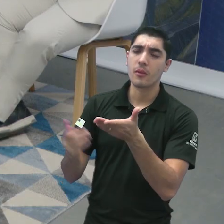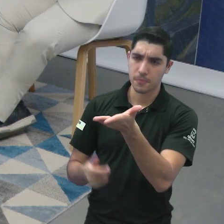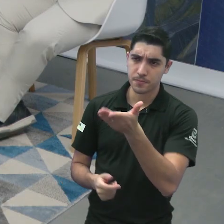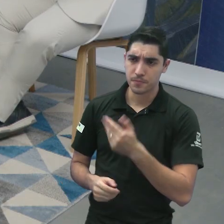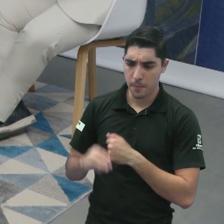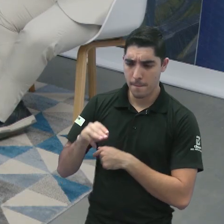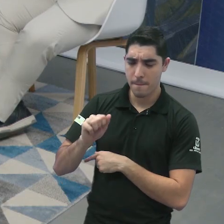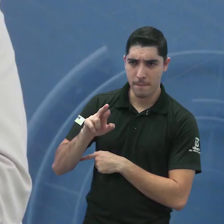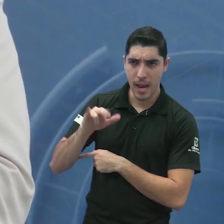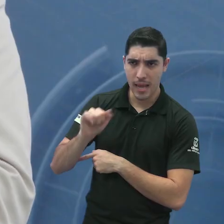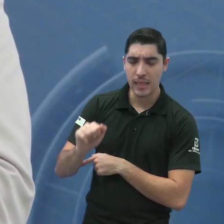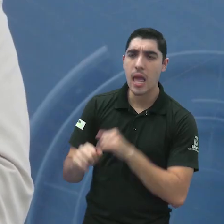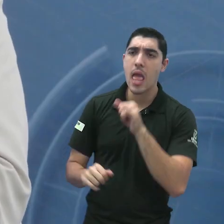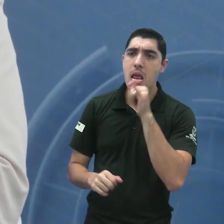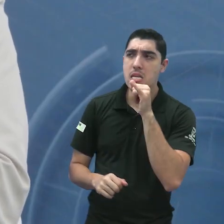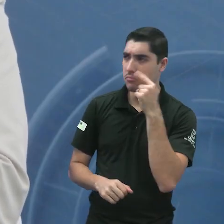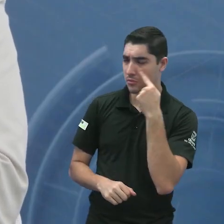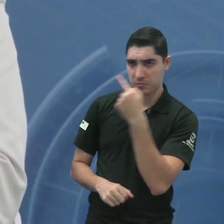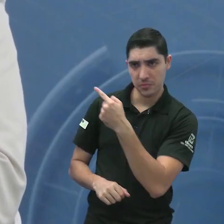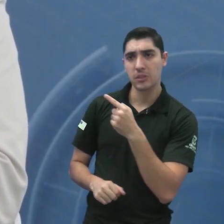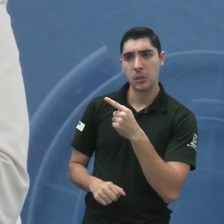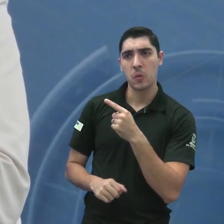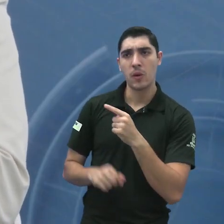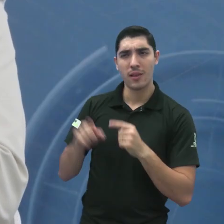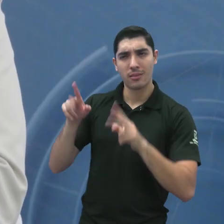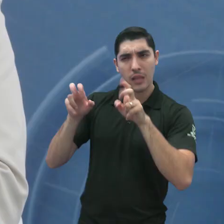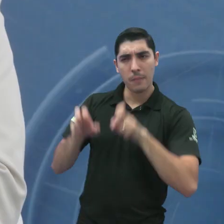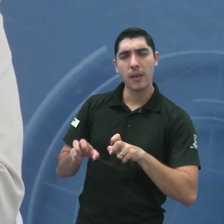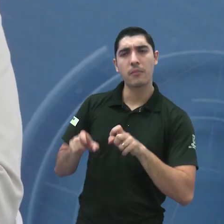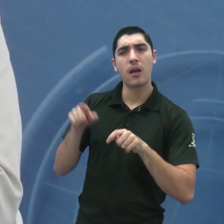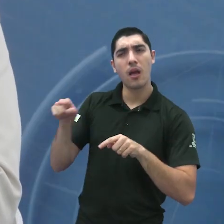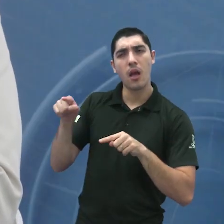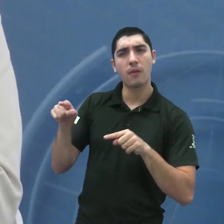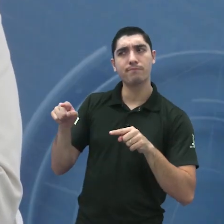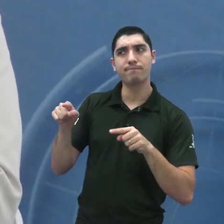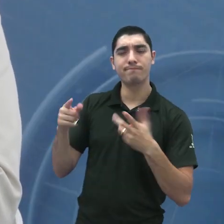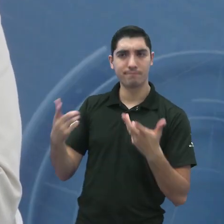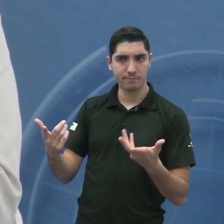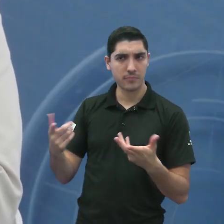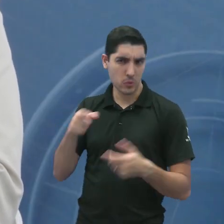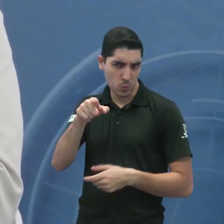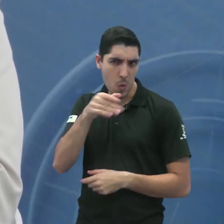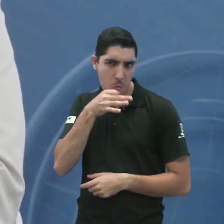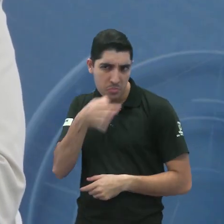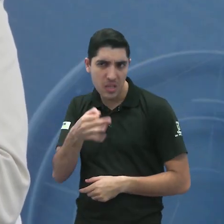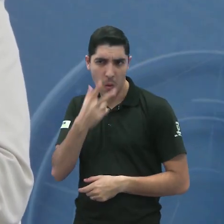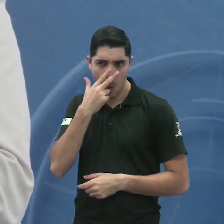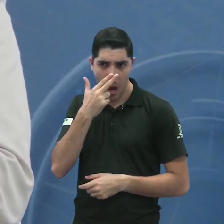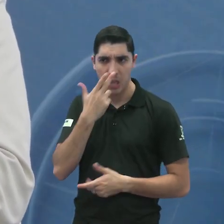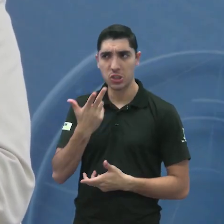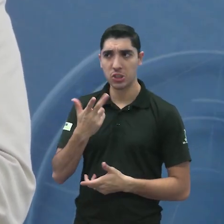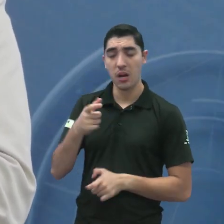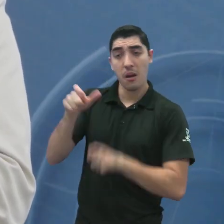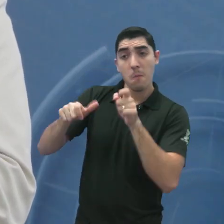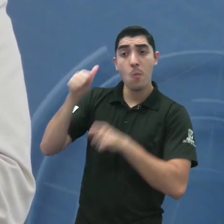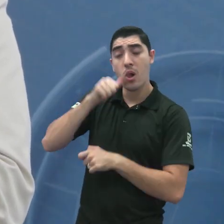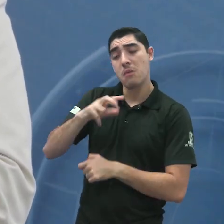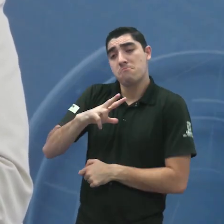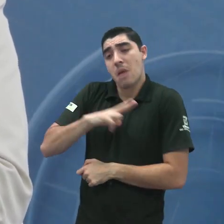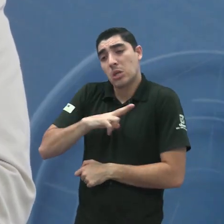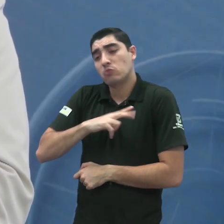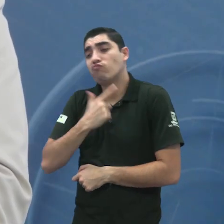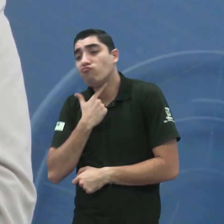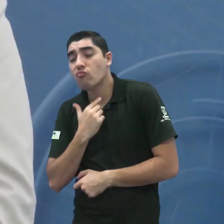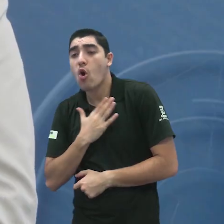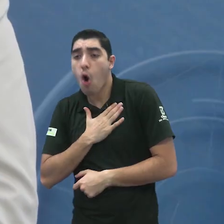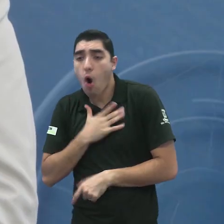presença maior, né, nesses temas aqui, reflete escolhas, né, na sua opinião, pessoais ou barreiras em